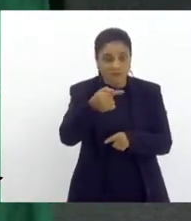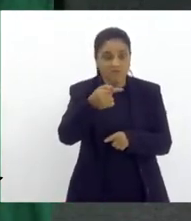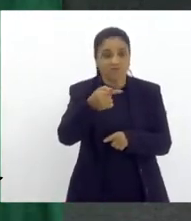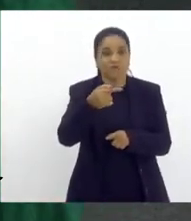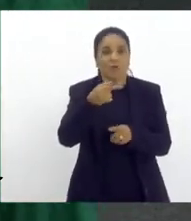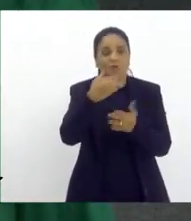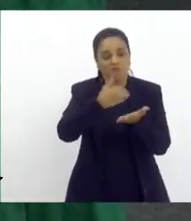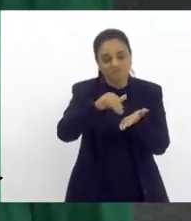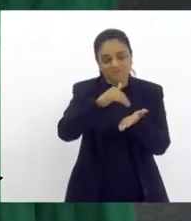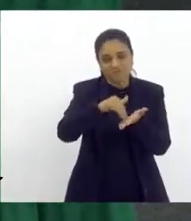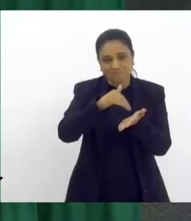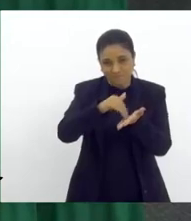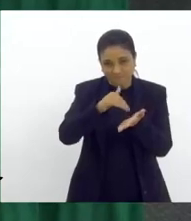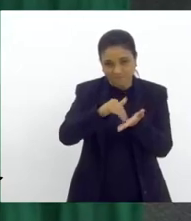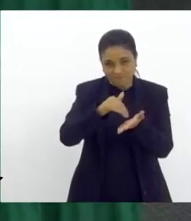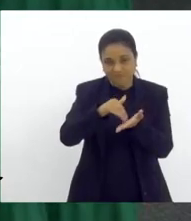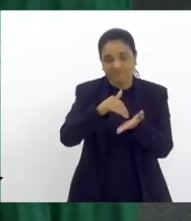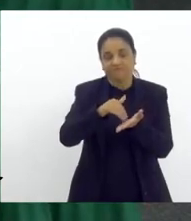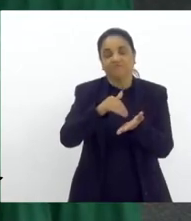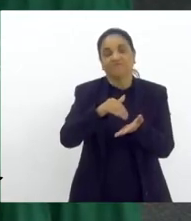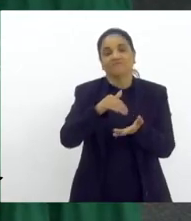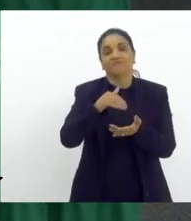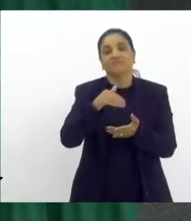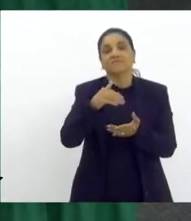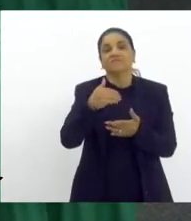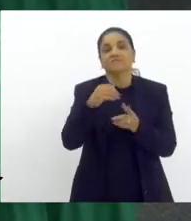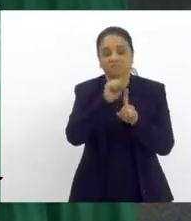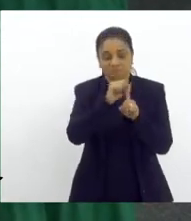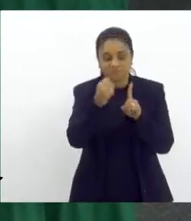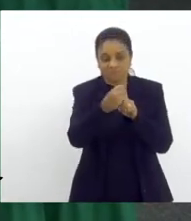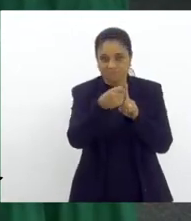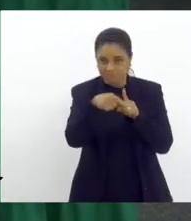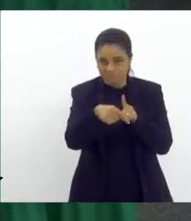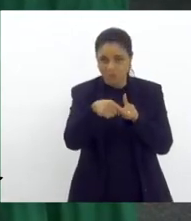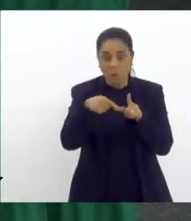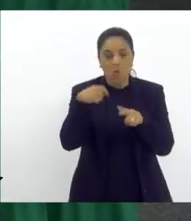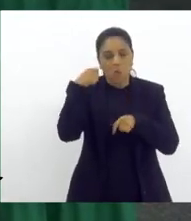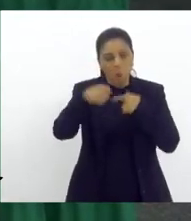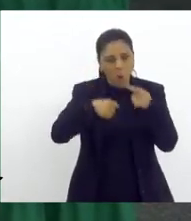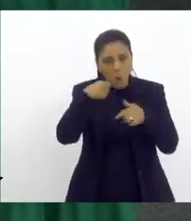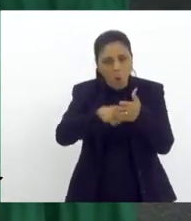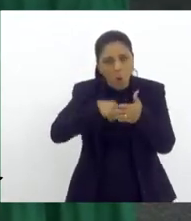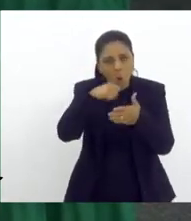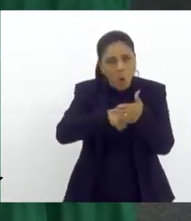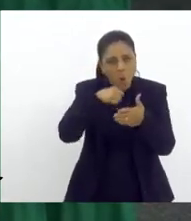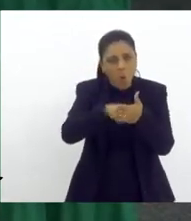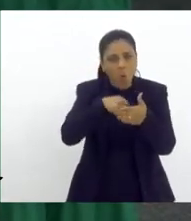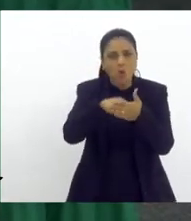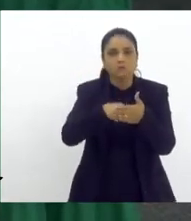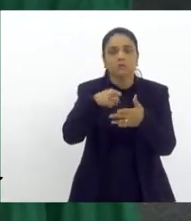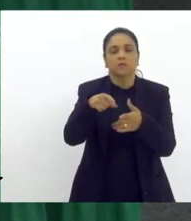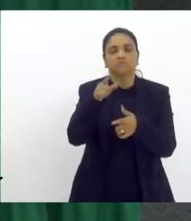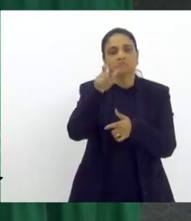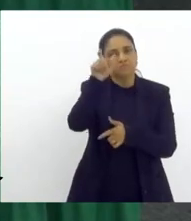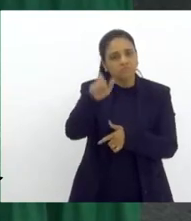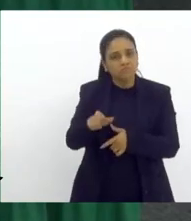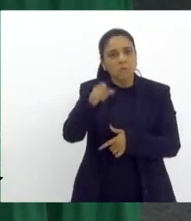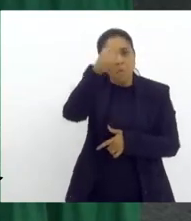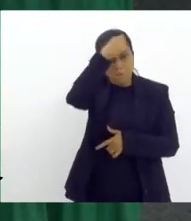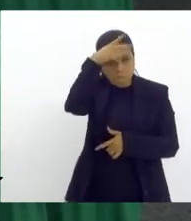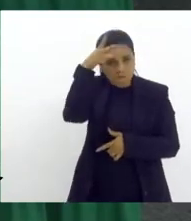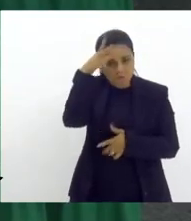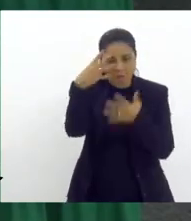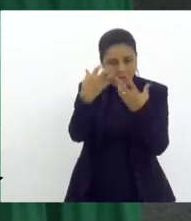de Niterói que nós tomamos a decisão lá fizemos uma luta e o prefeito da cidade